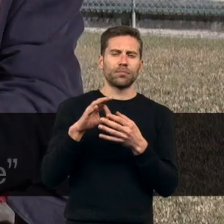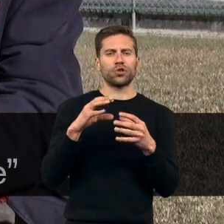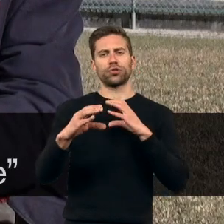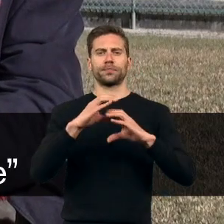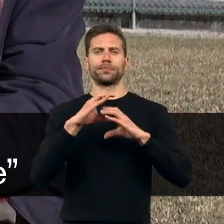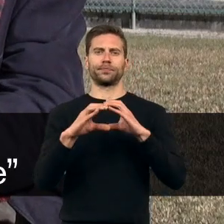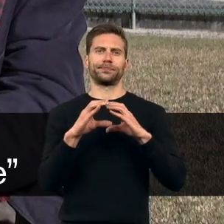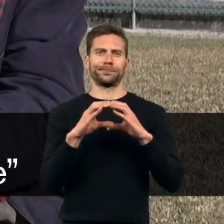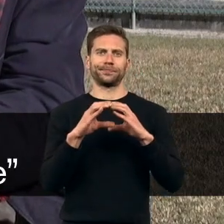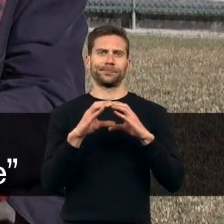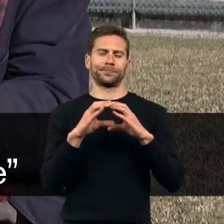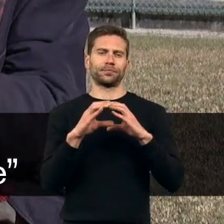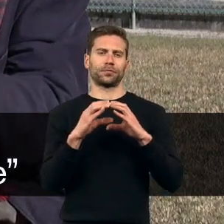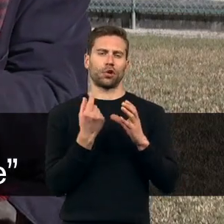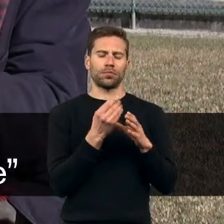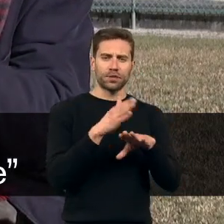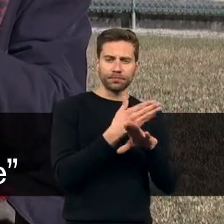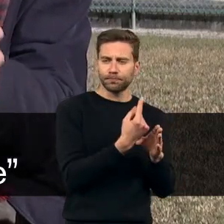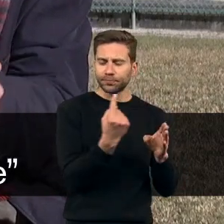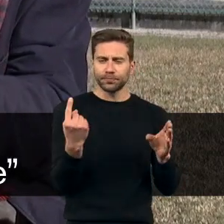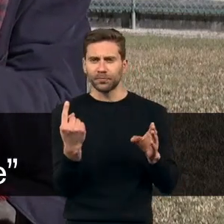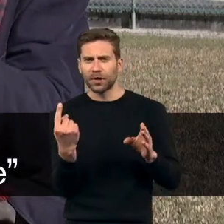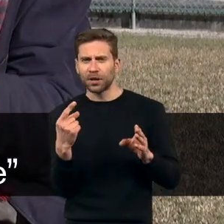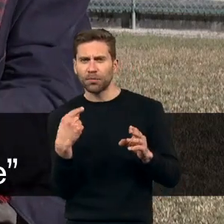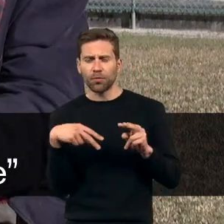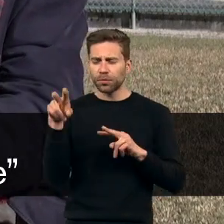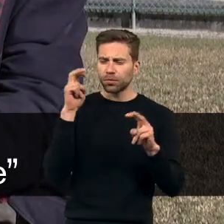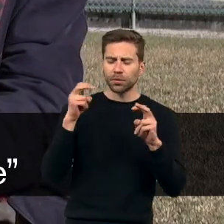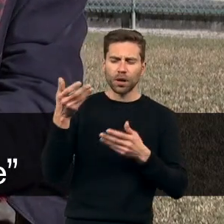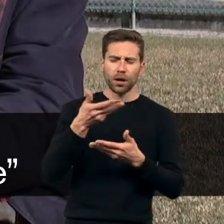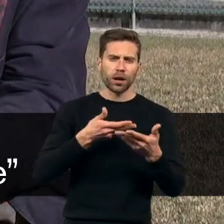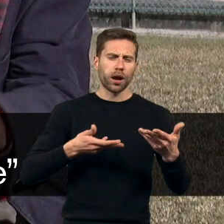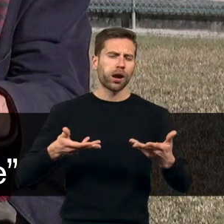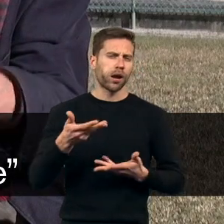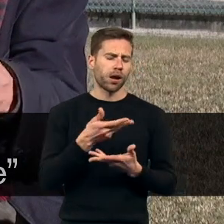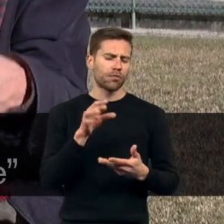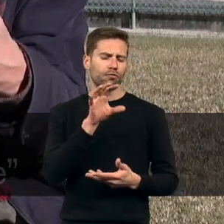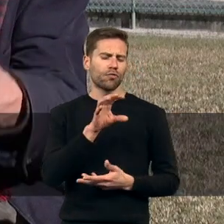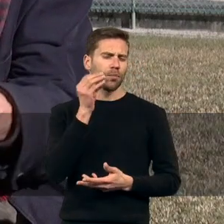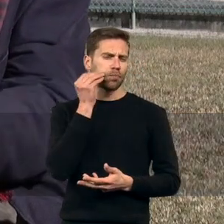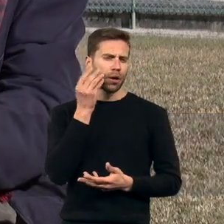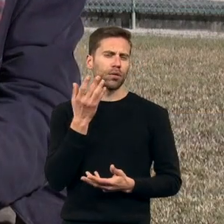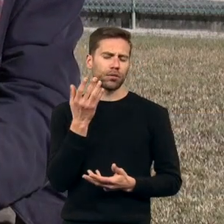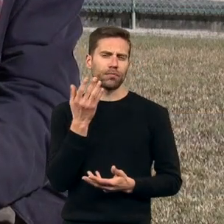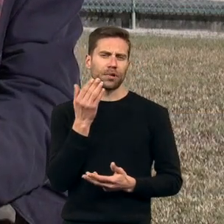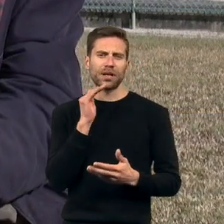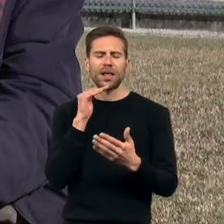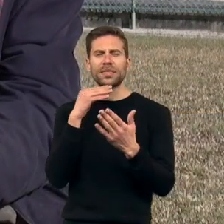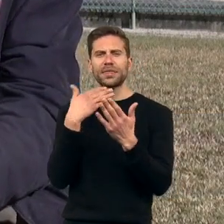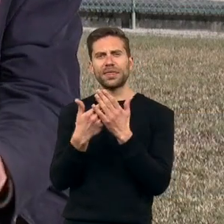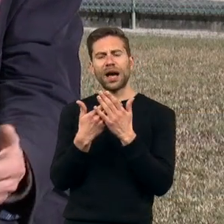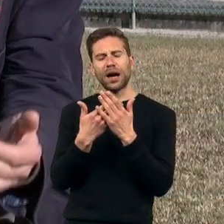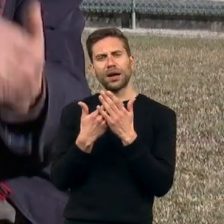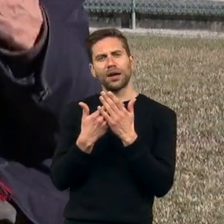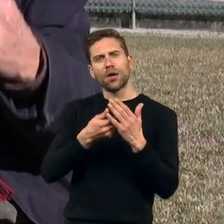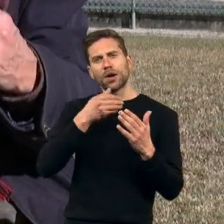comunicação uns com os outros, e a maneira como eles se ouvem e se escutam também uns aos outros, também desenvolve esta capacidade criativa. Eu